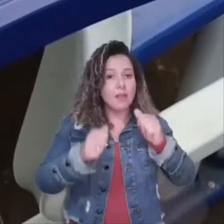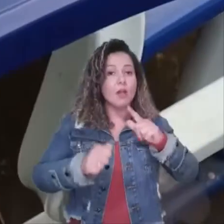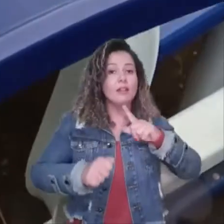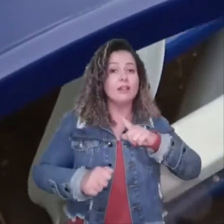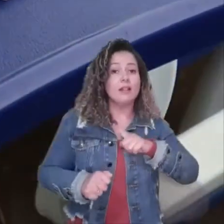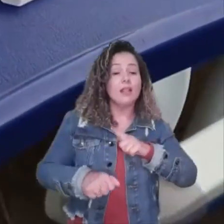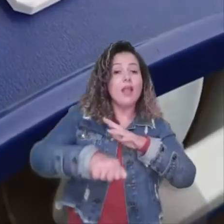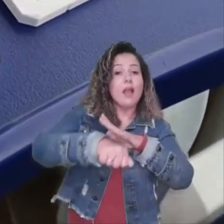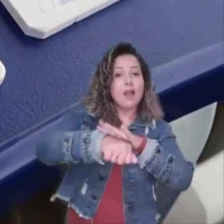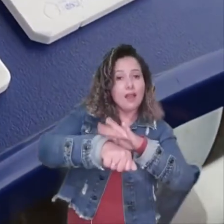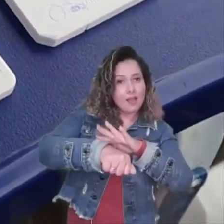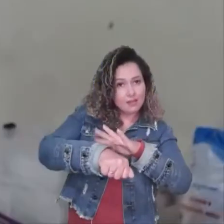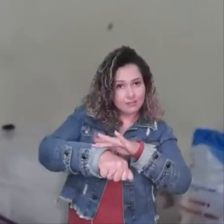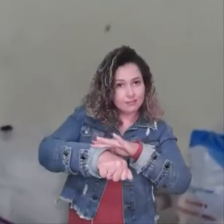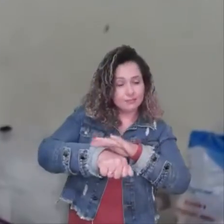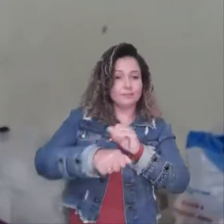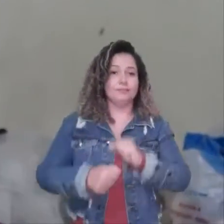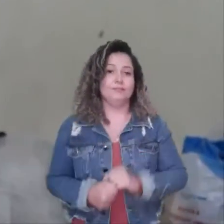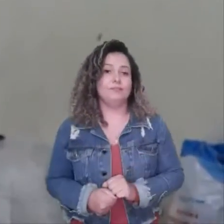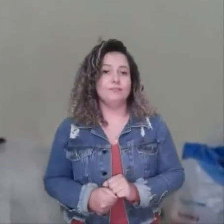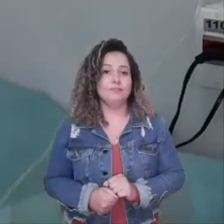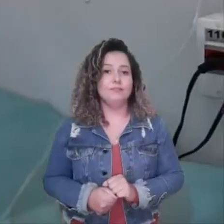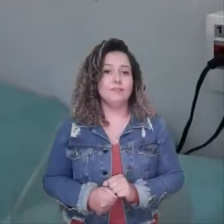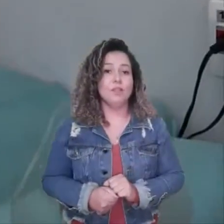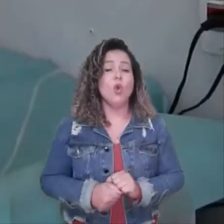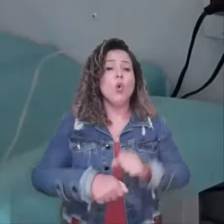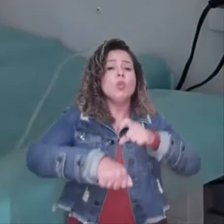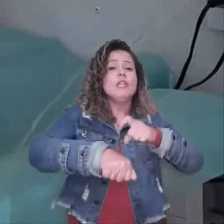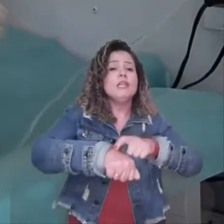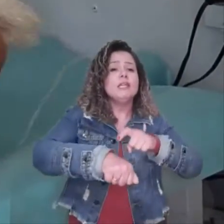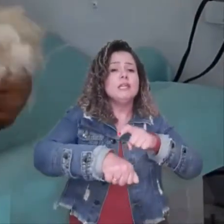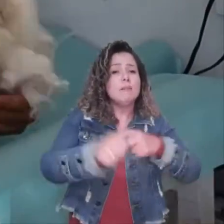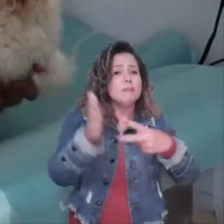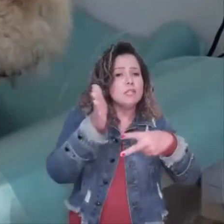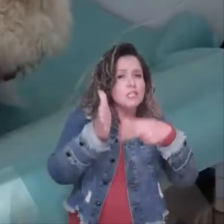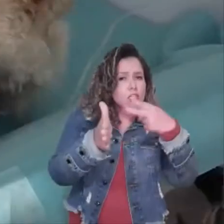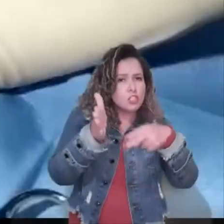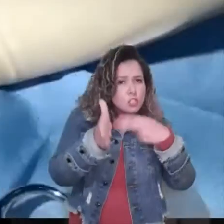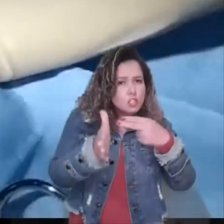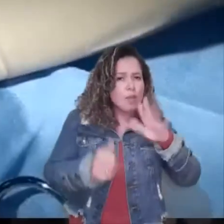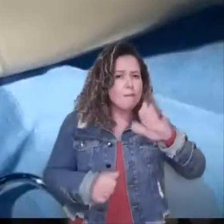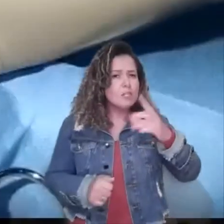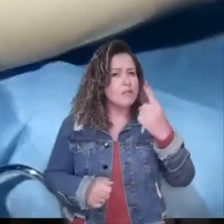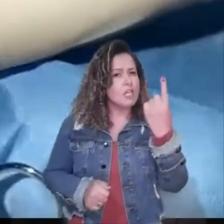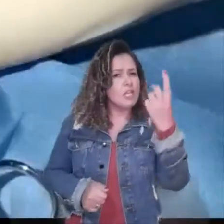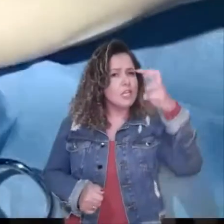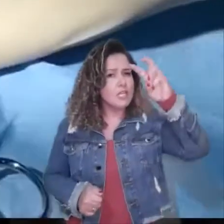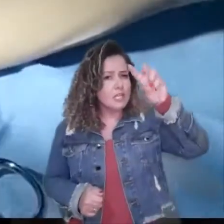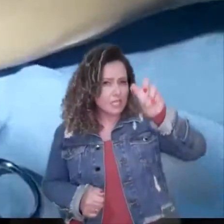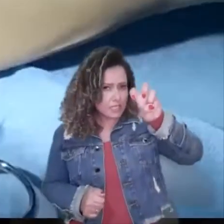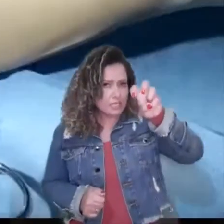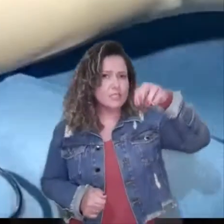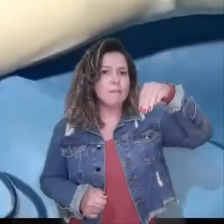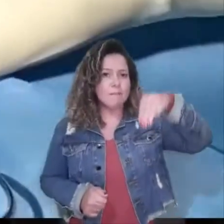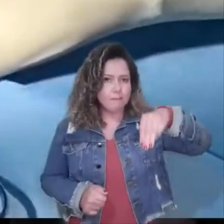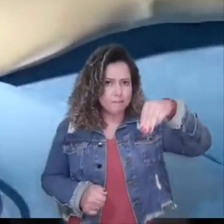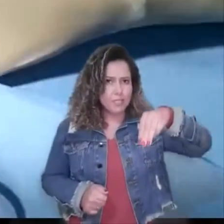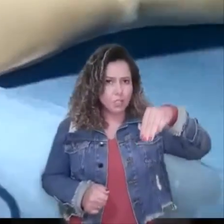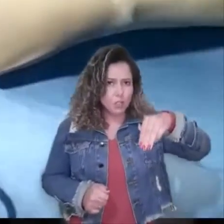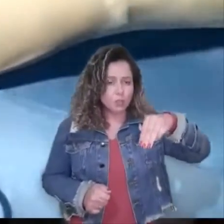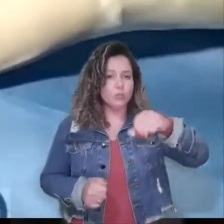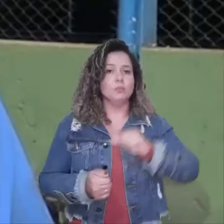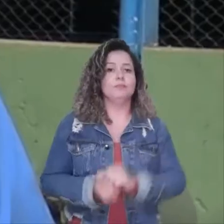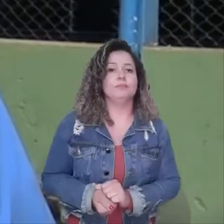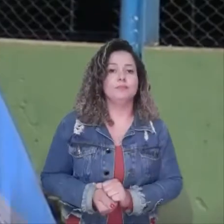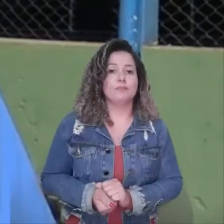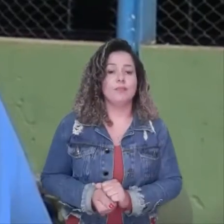de leishmaniose. Em seguida, são sedados e então ocorre a castração, que tem a duração de aproximadamente 15